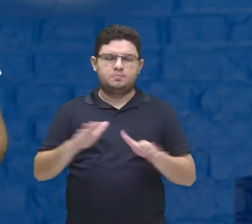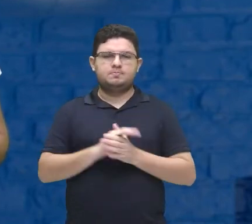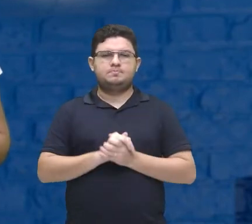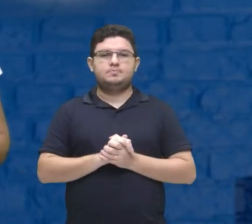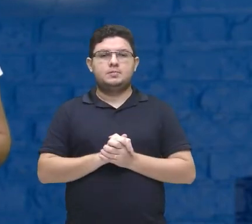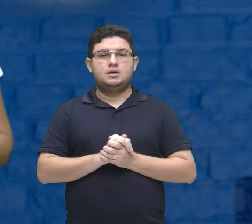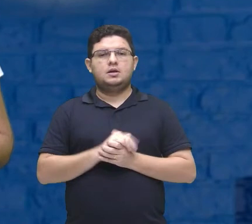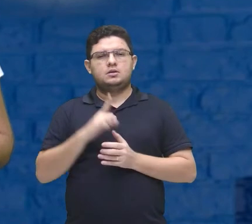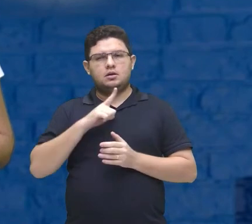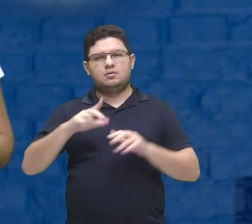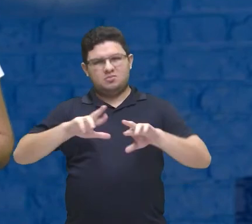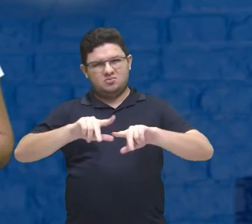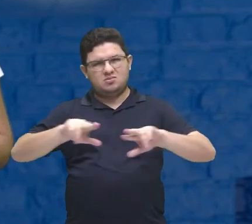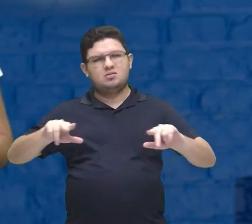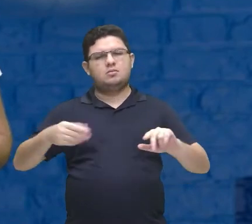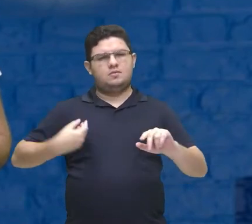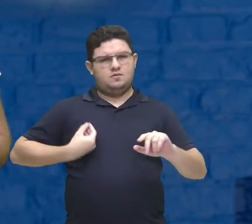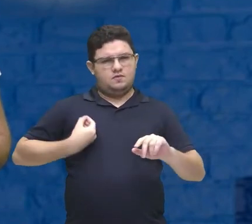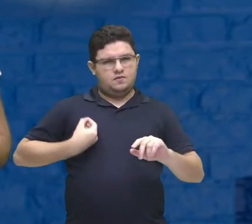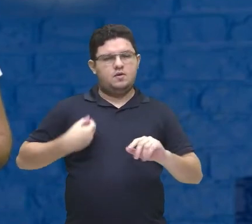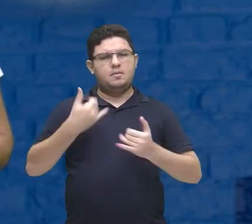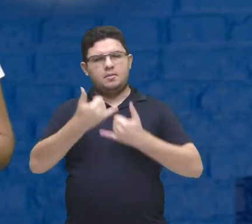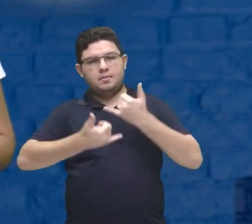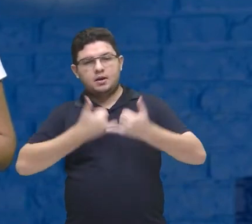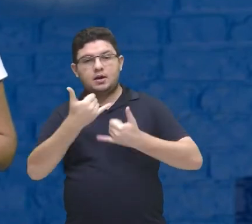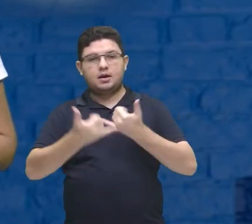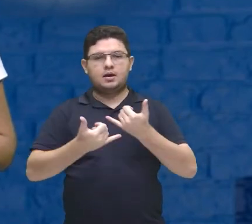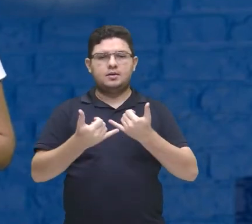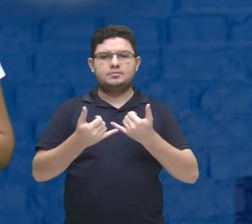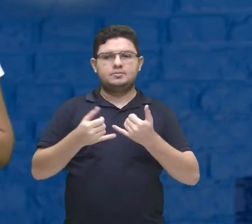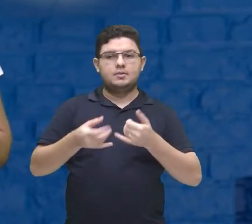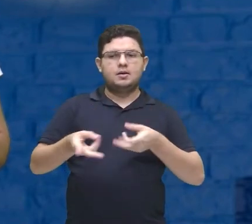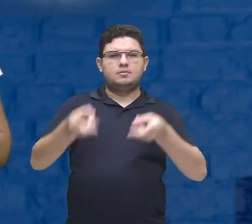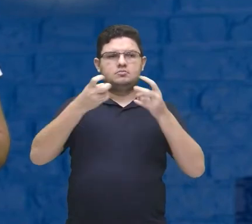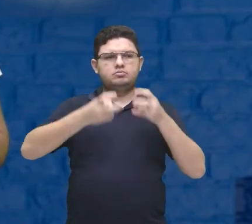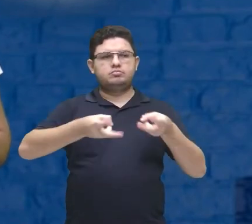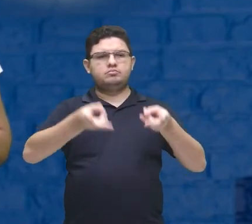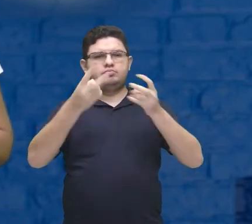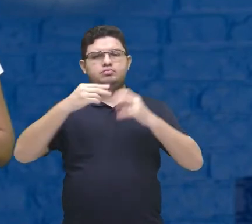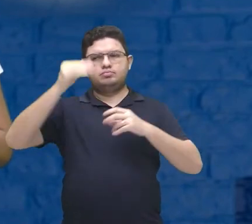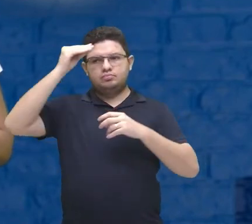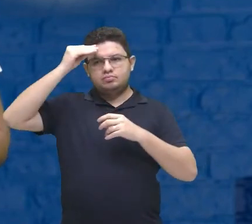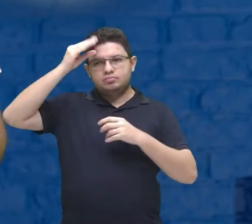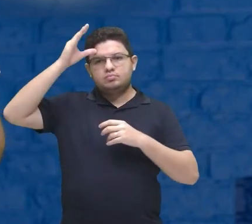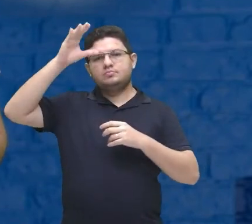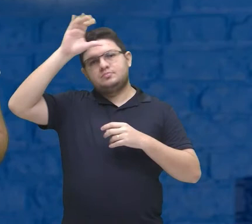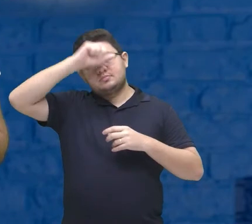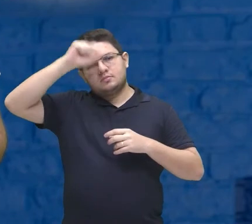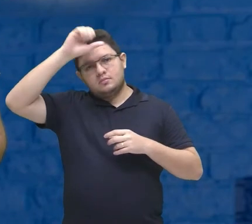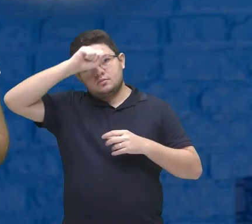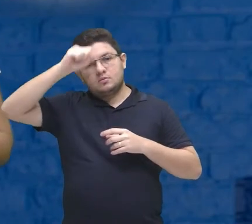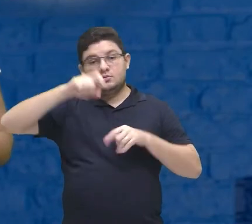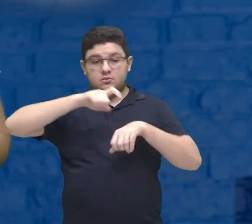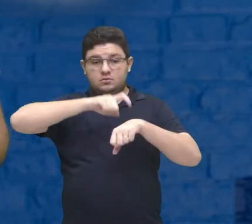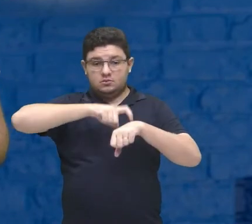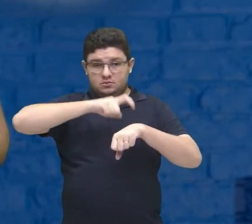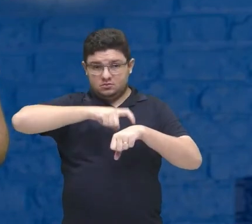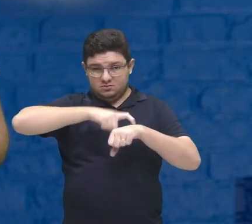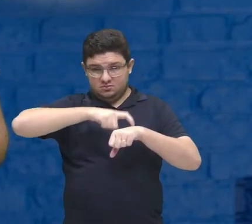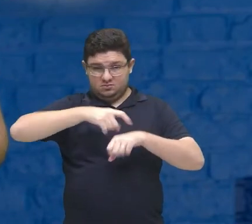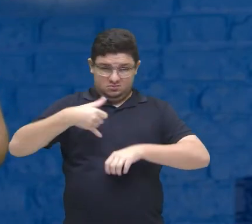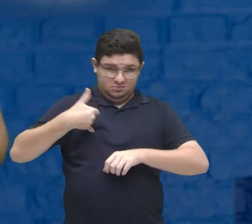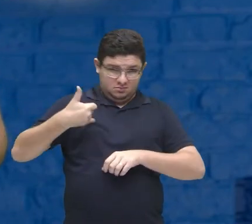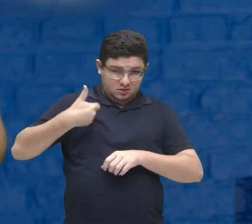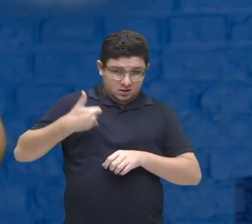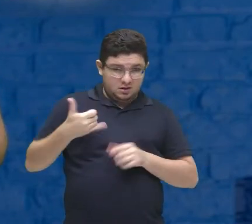para brincar, para descobrir, ainda não é o momento de namorar. Então vamos segurar um pouquinho aí, vamos cuidar do nosso corpinho,